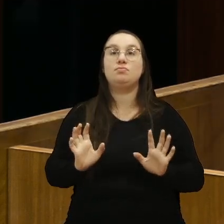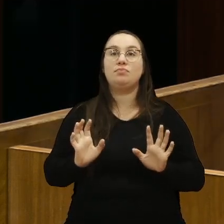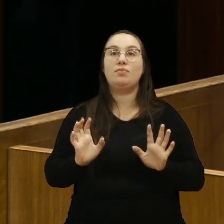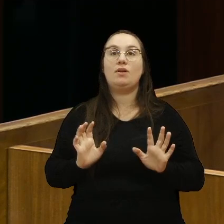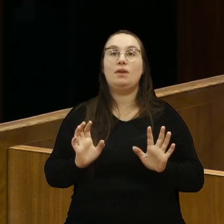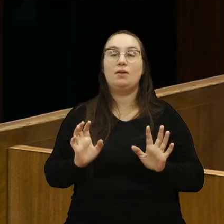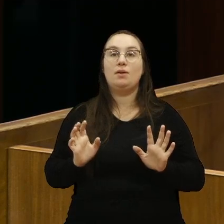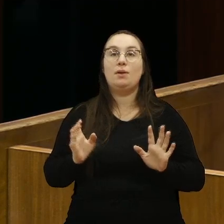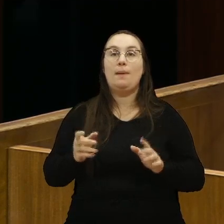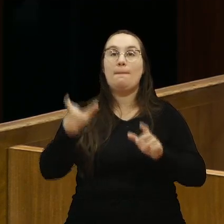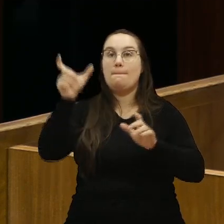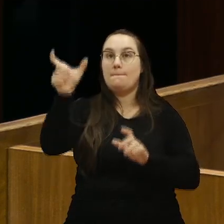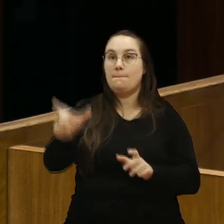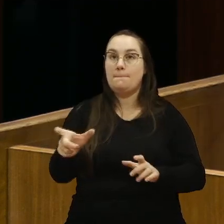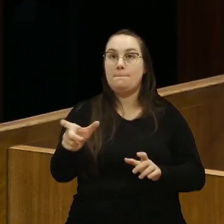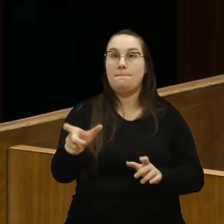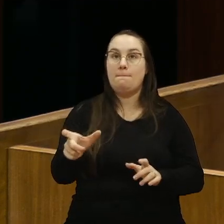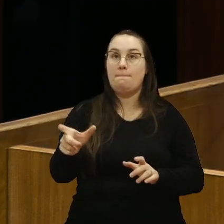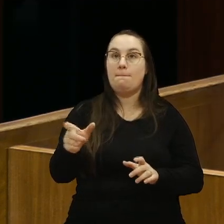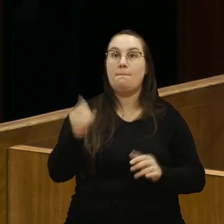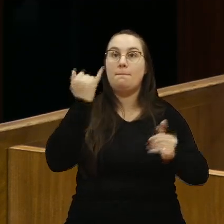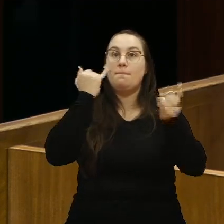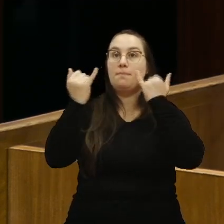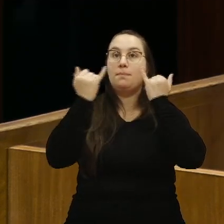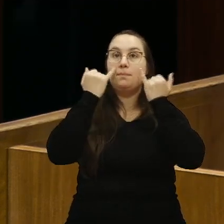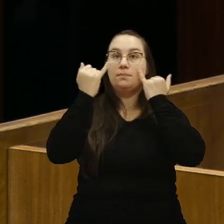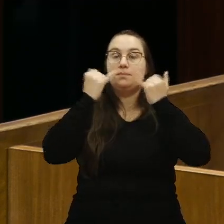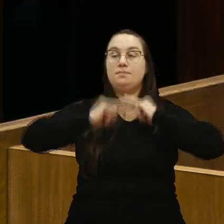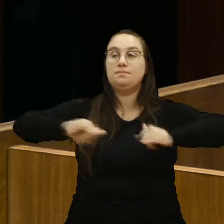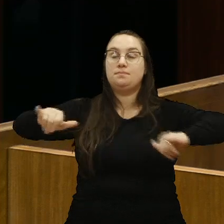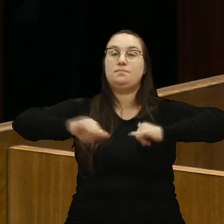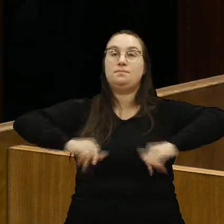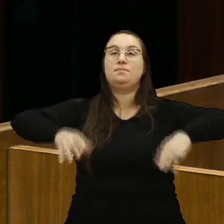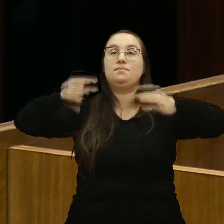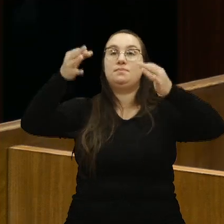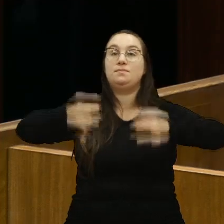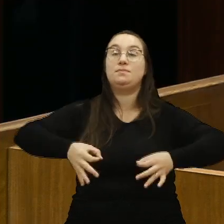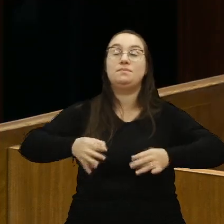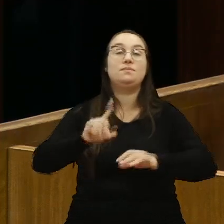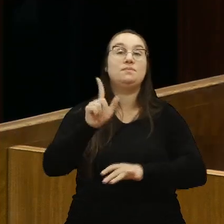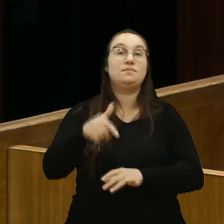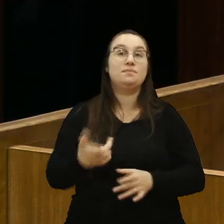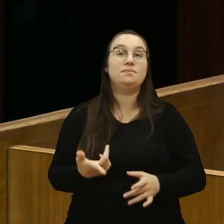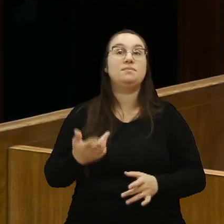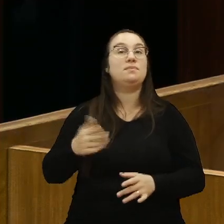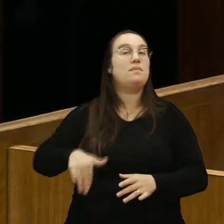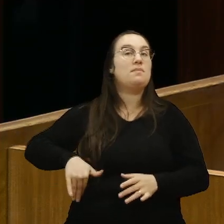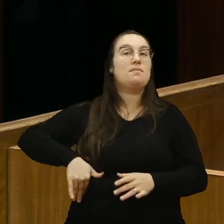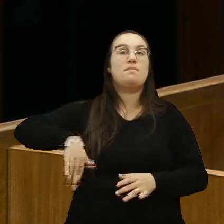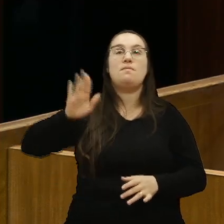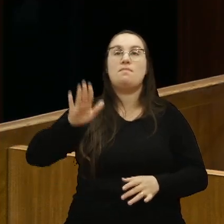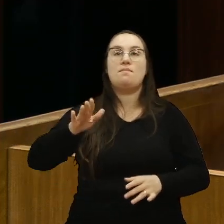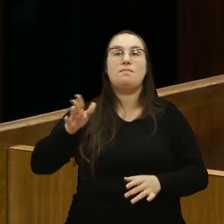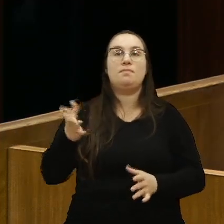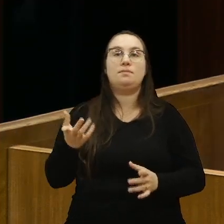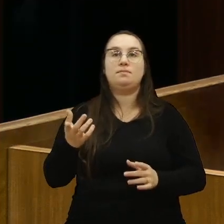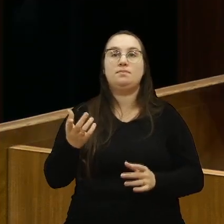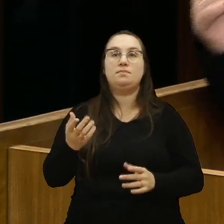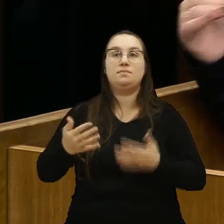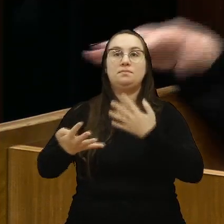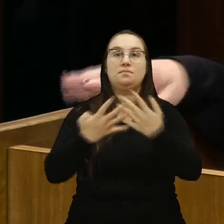dar à pessoa a informação correta. Então, isso é muito mais do que colocar a questão